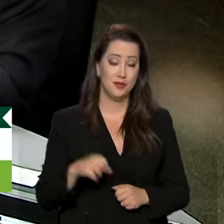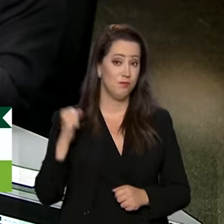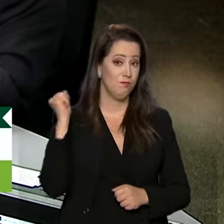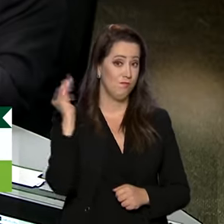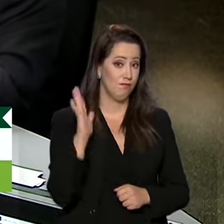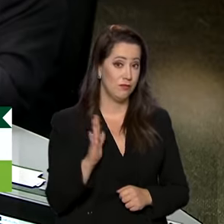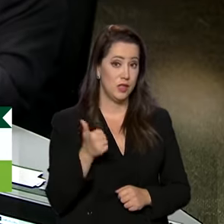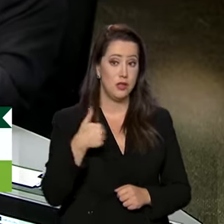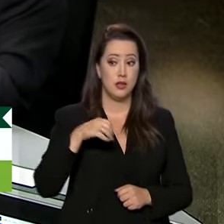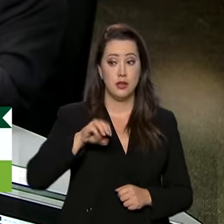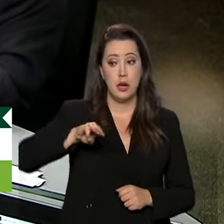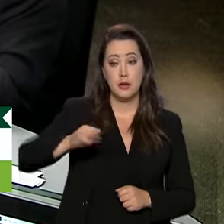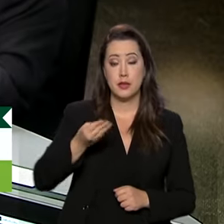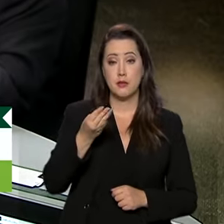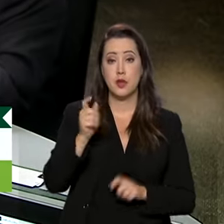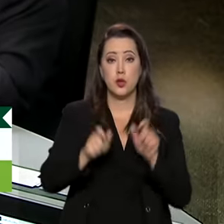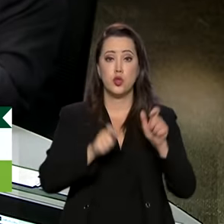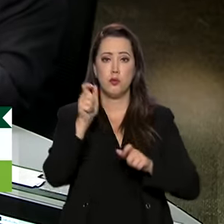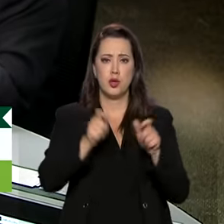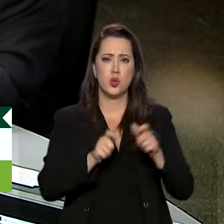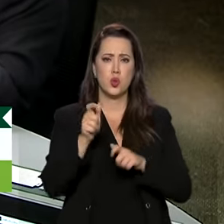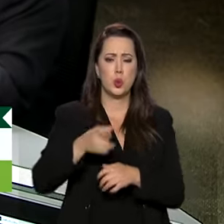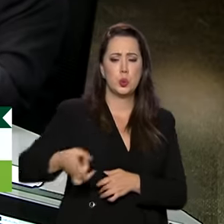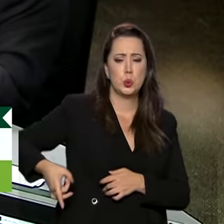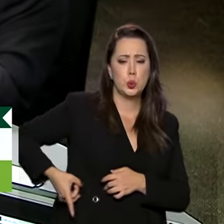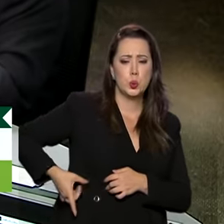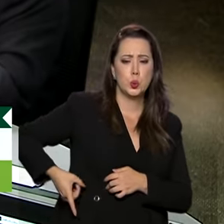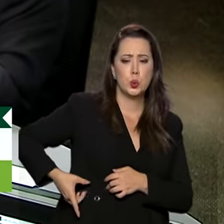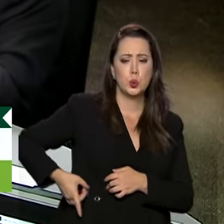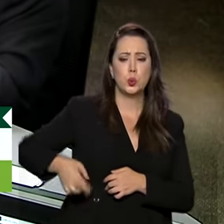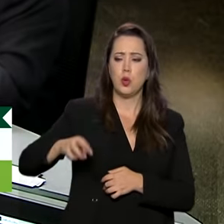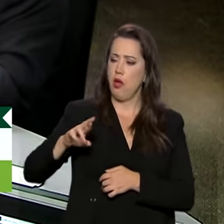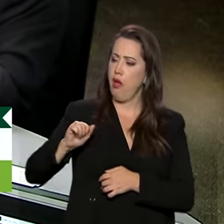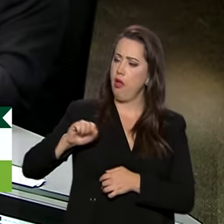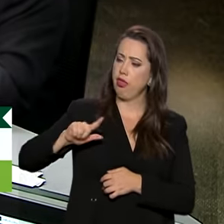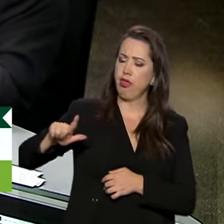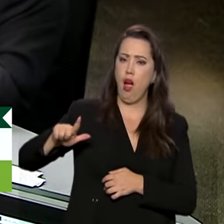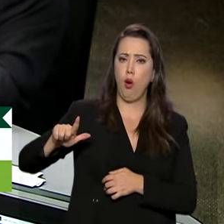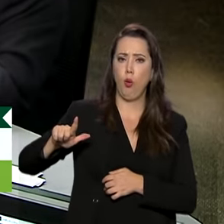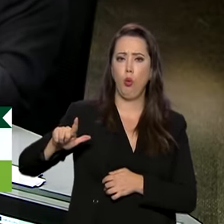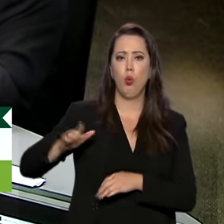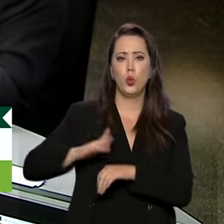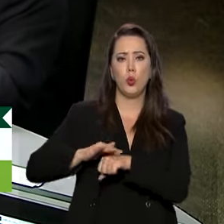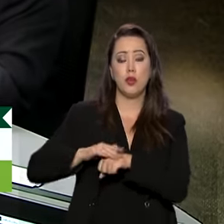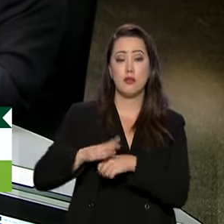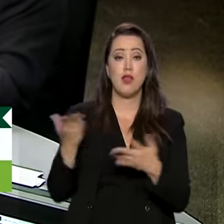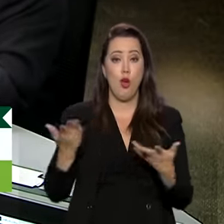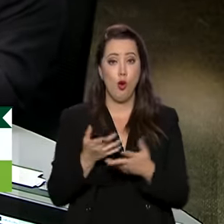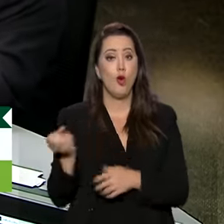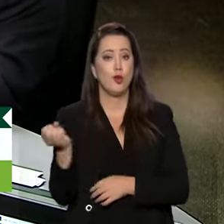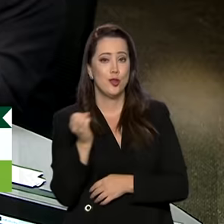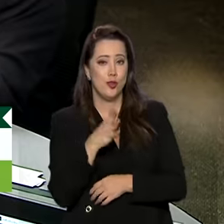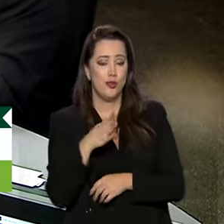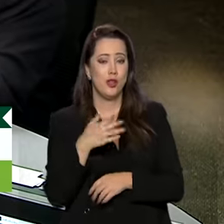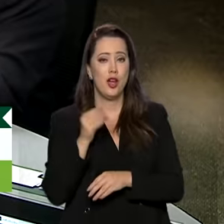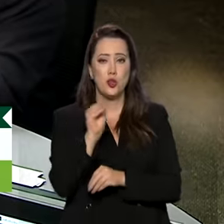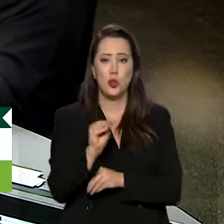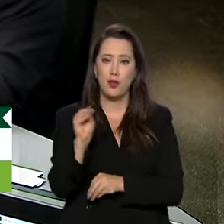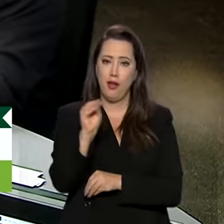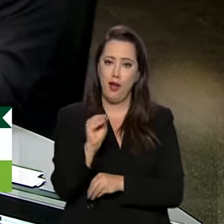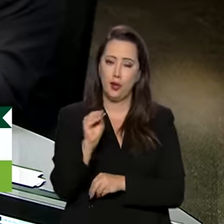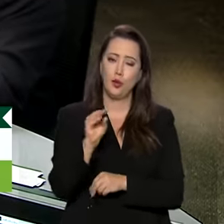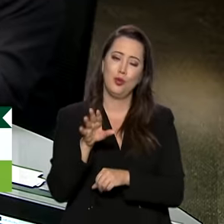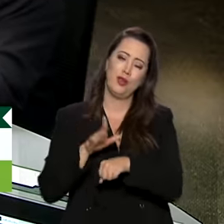os 10 milhões de pessoas com doença renal crônica e prevenção e tratamento de pacientes sem novidades os detalhes aqui a